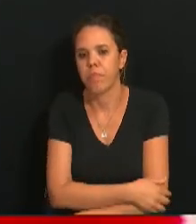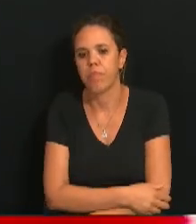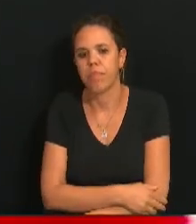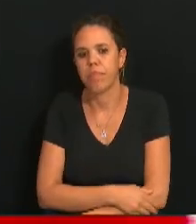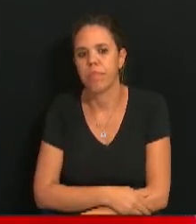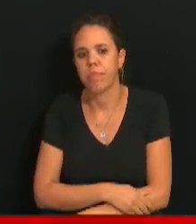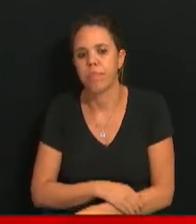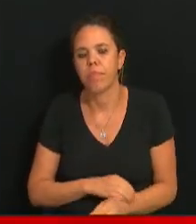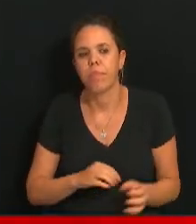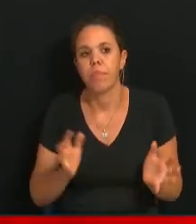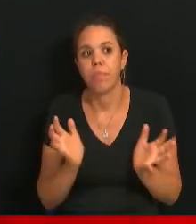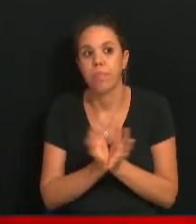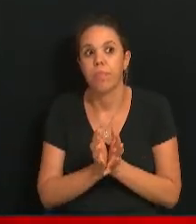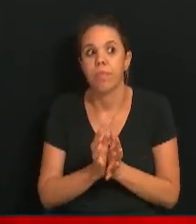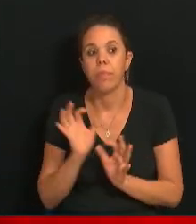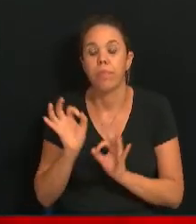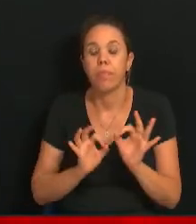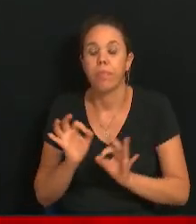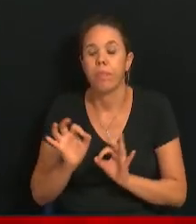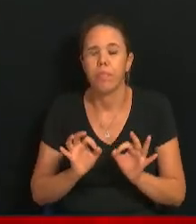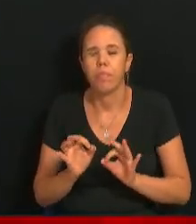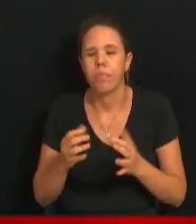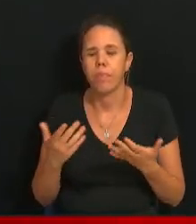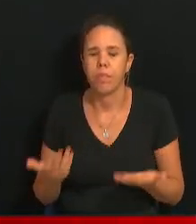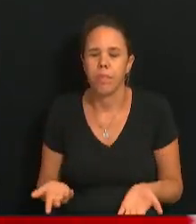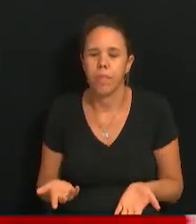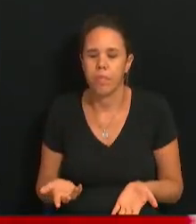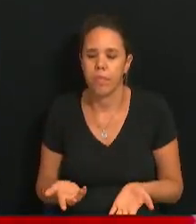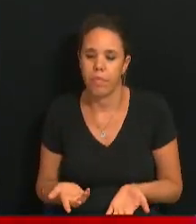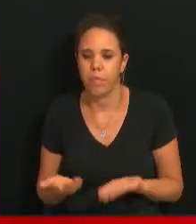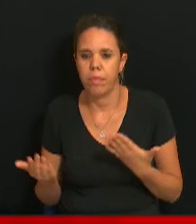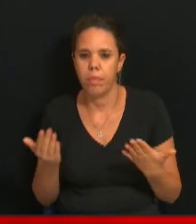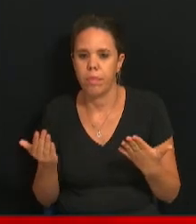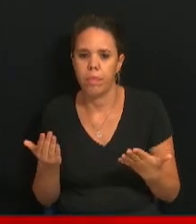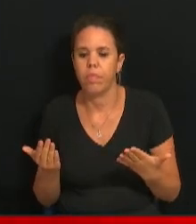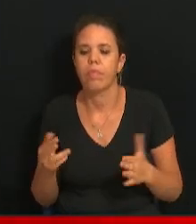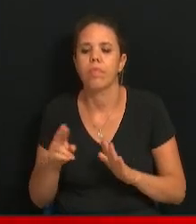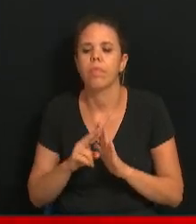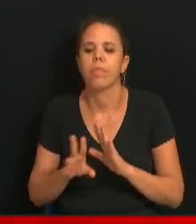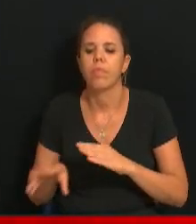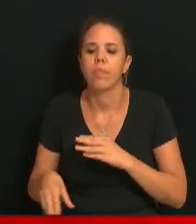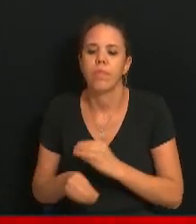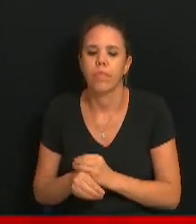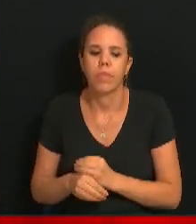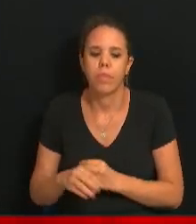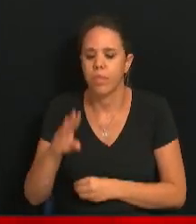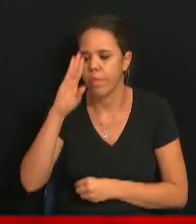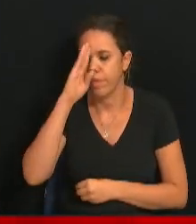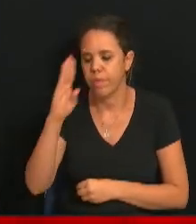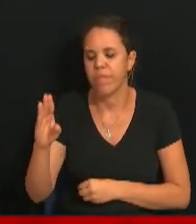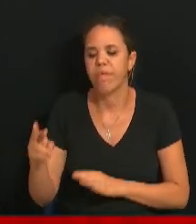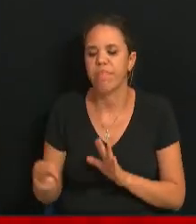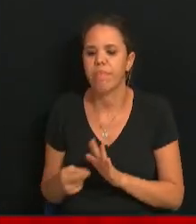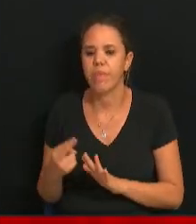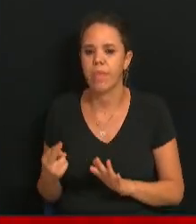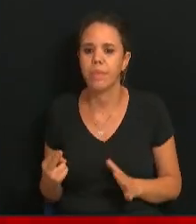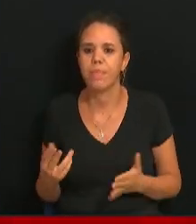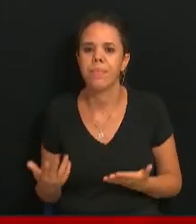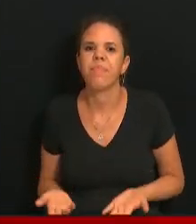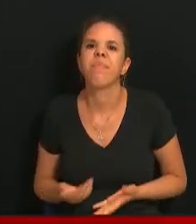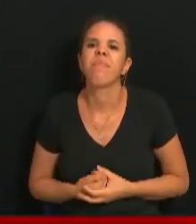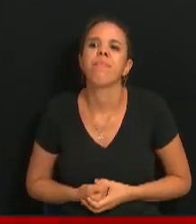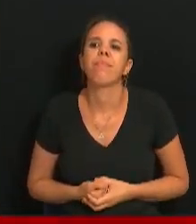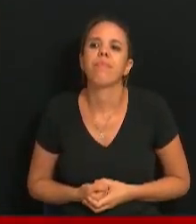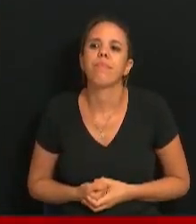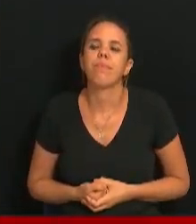comissão para elaboração e colaboração nessas normas complementares, principalmente nas resoluções. Então, como